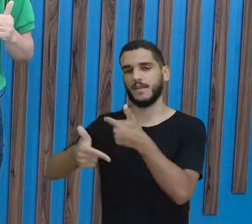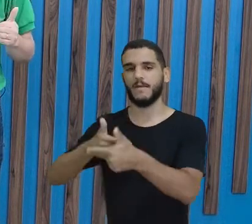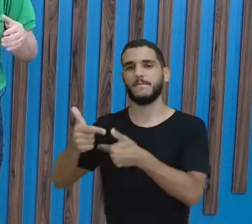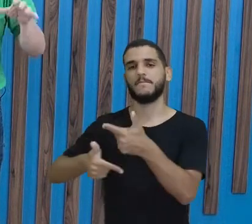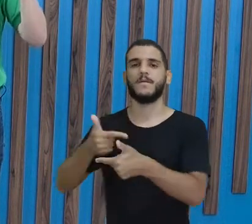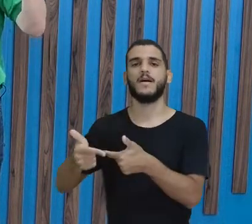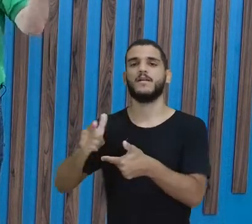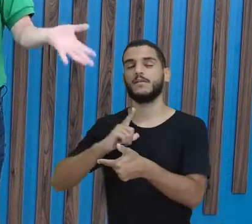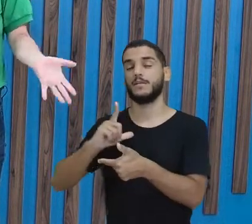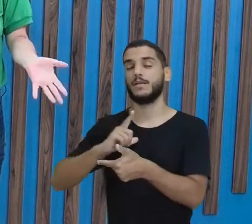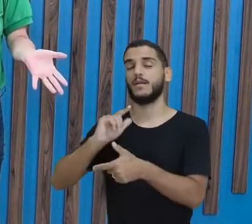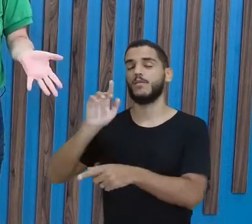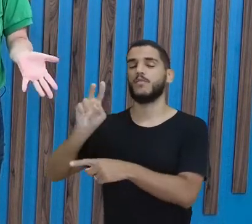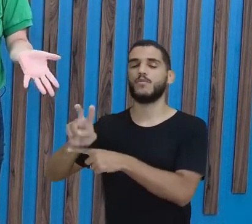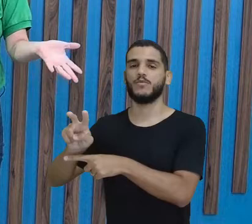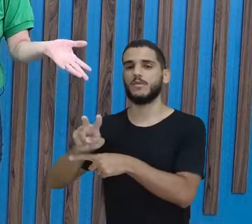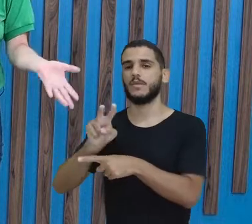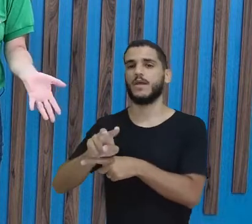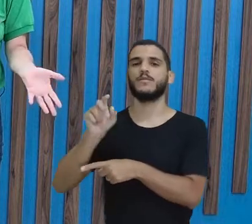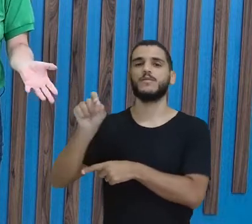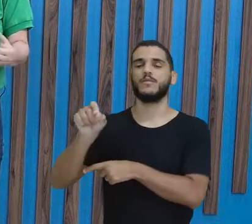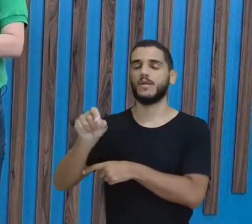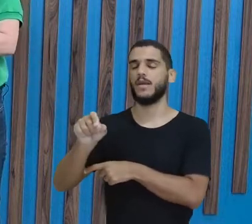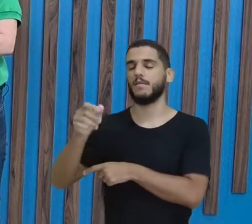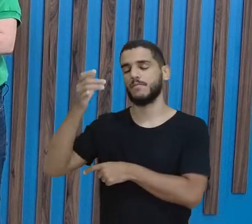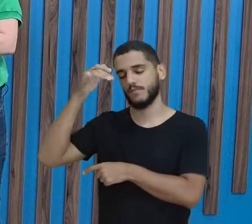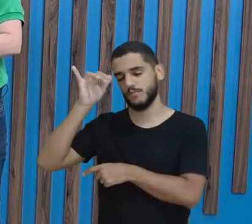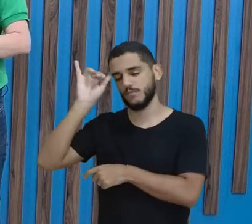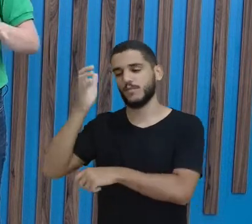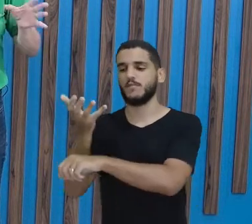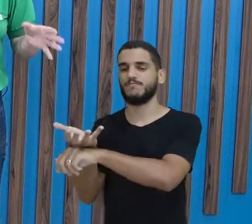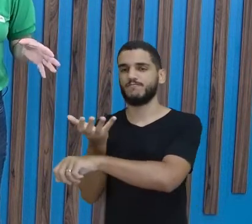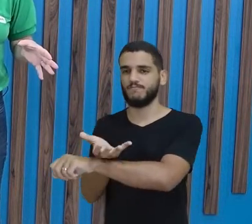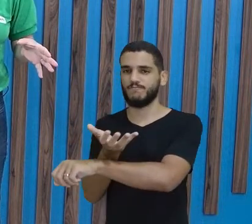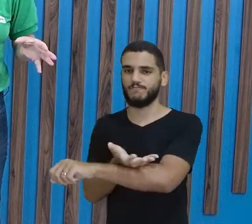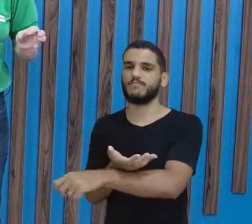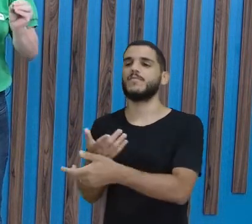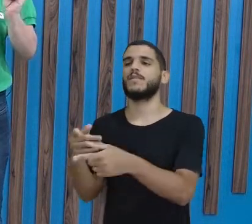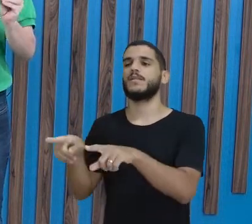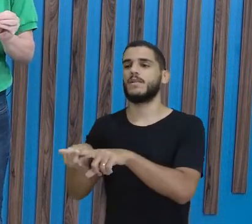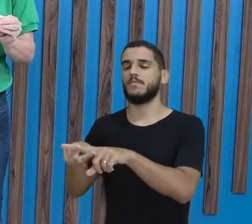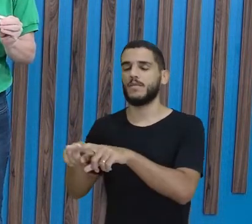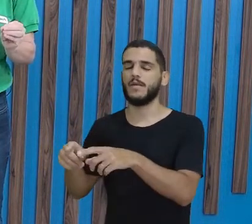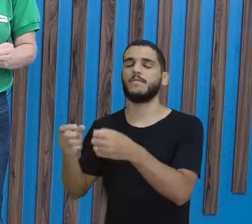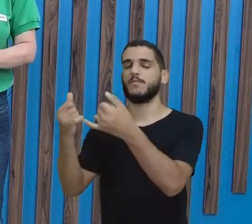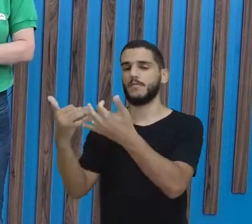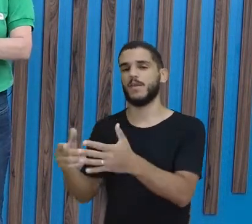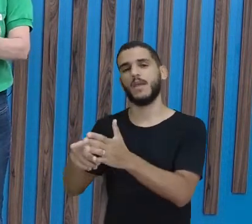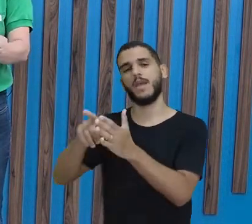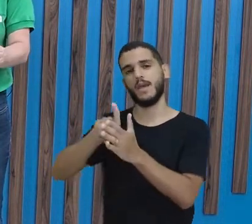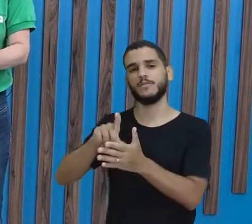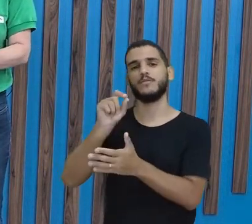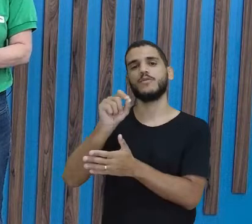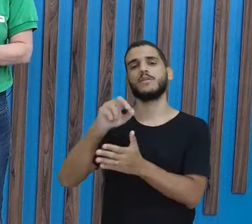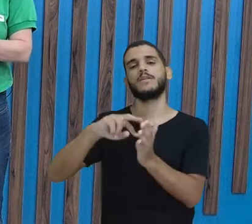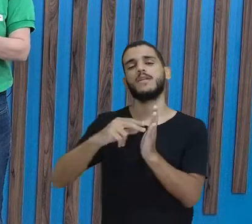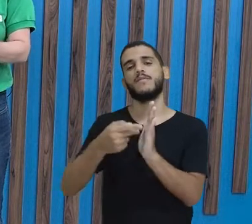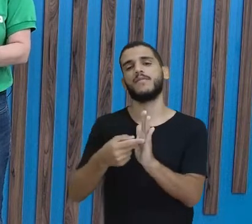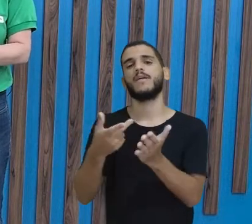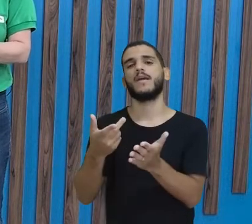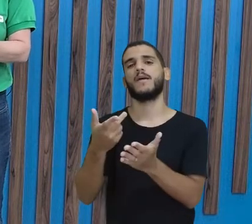tudo interligado. Então, outras características, tá? Da área rural. O que nós temos? Em resumo,